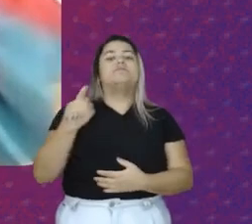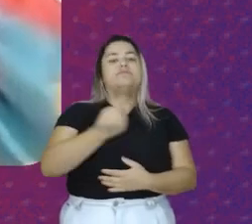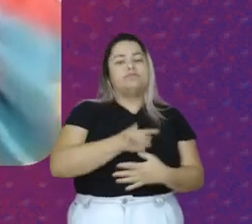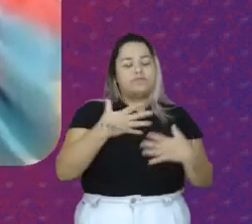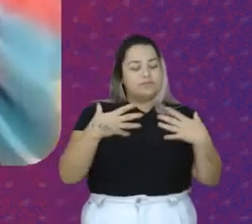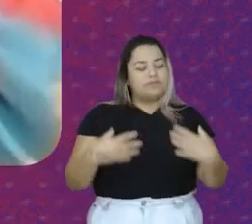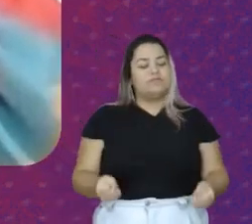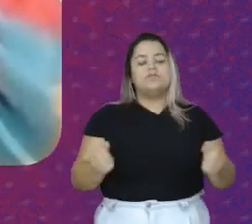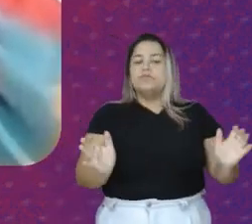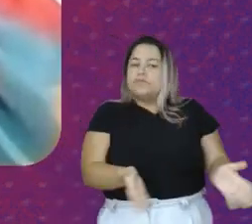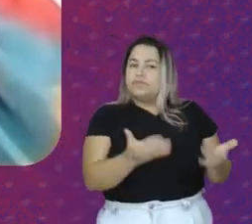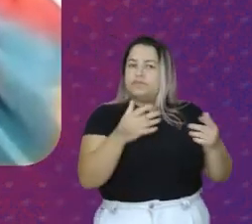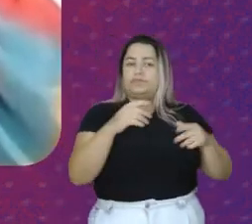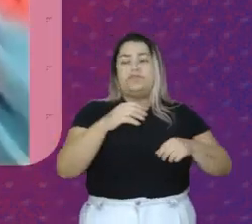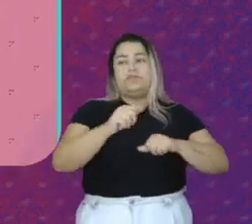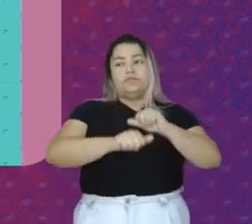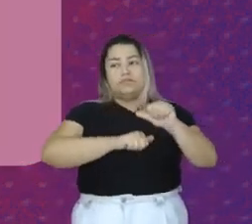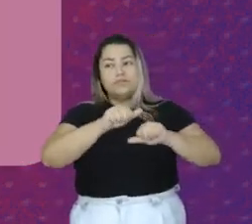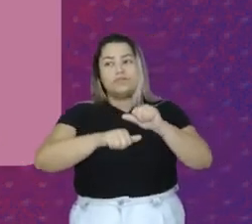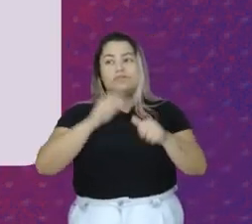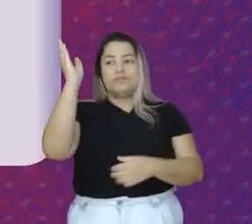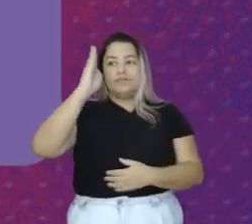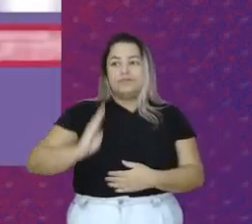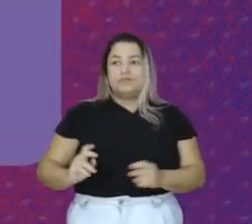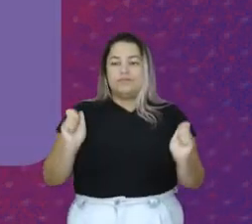as mudanças que o Brasil precisa.